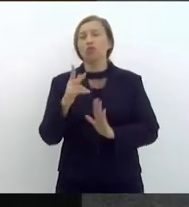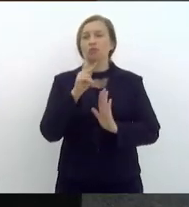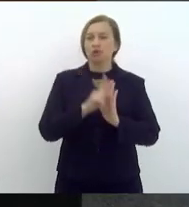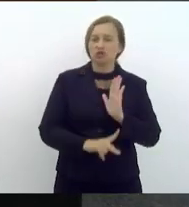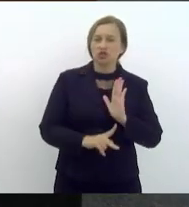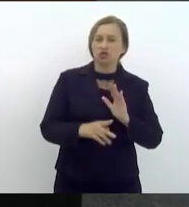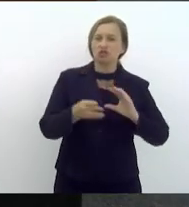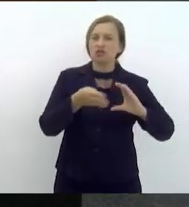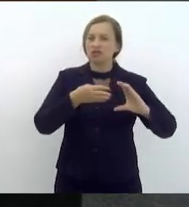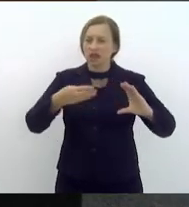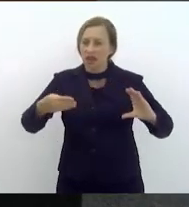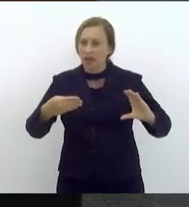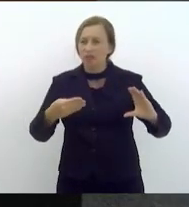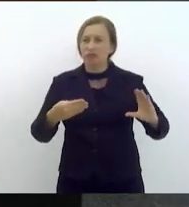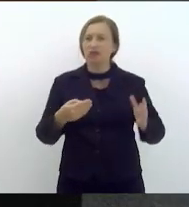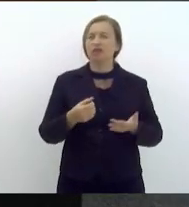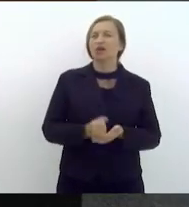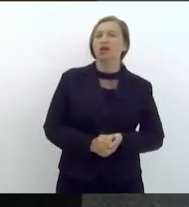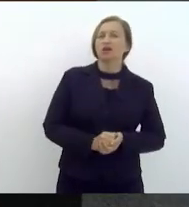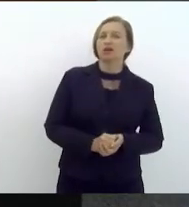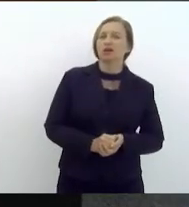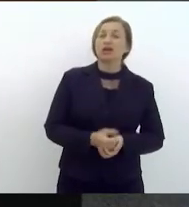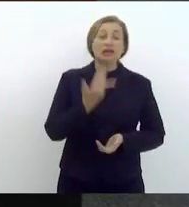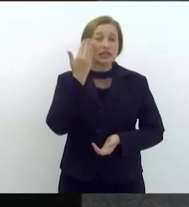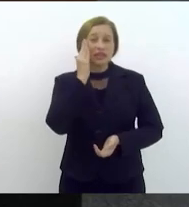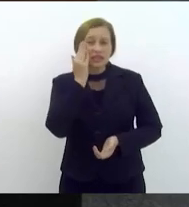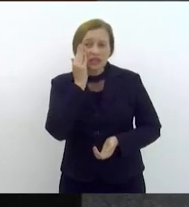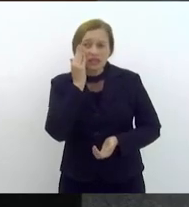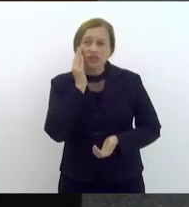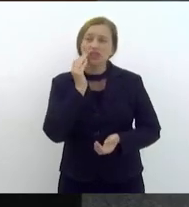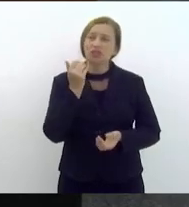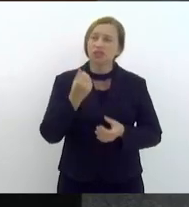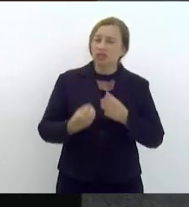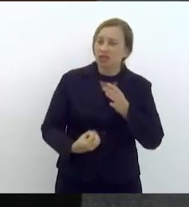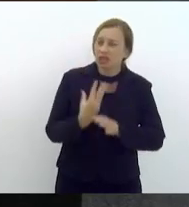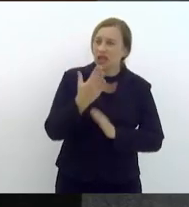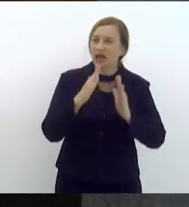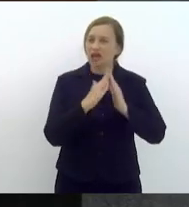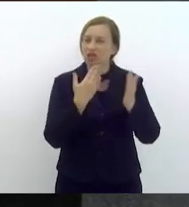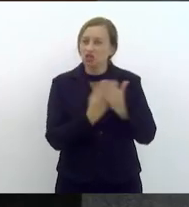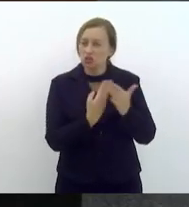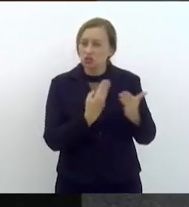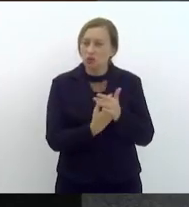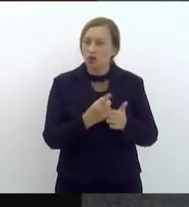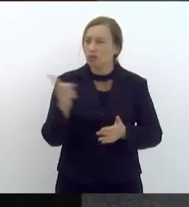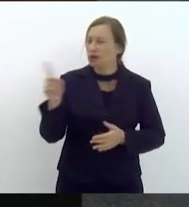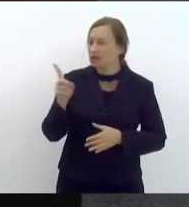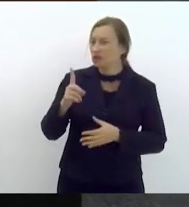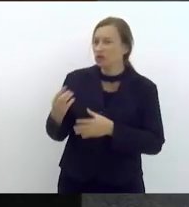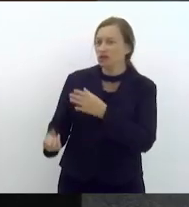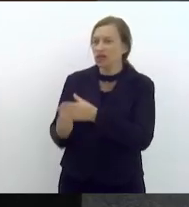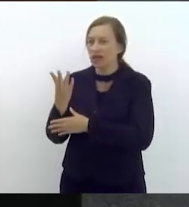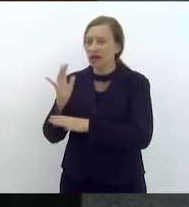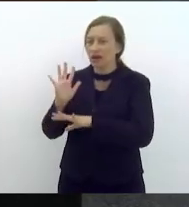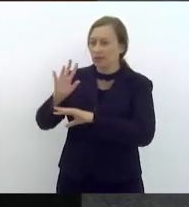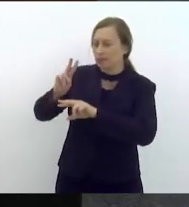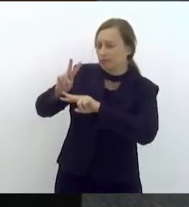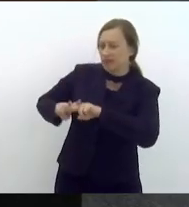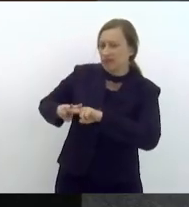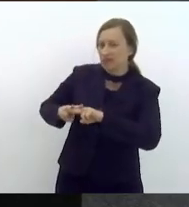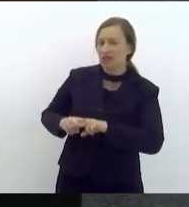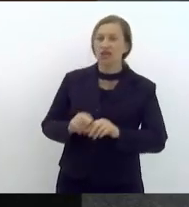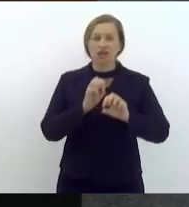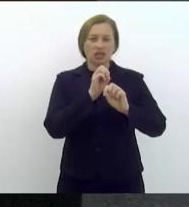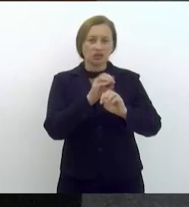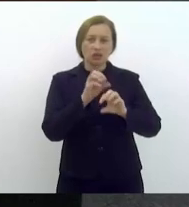dos cieps diz olha que compreendia que Vamos Construir Escola para não construir presídios Olha que dizia que a educação